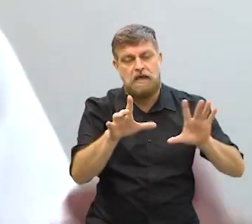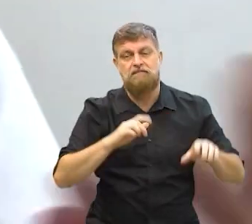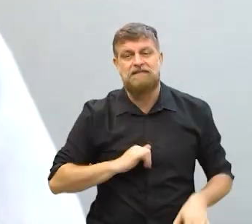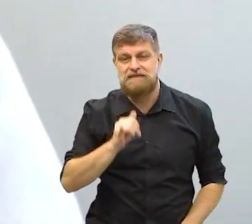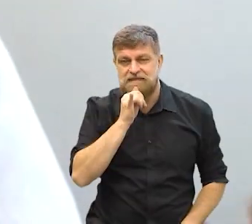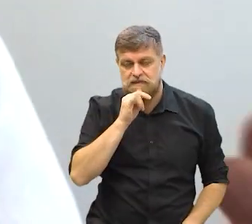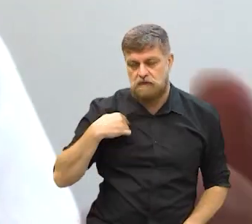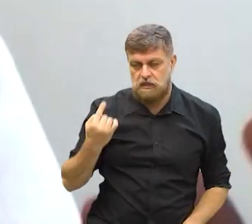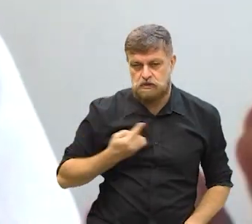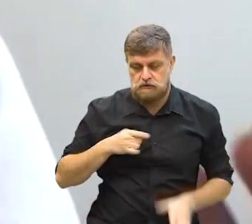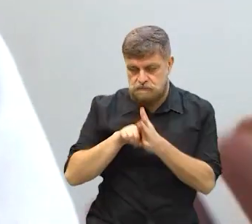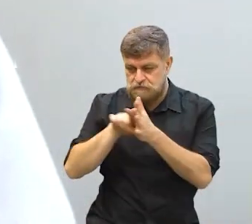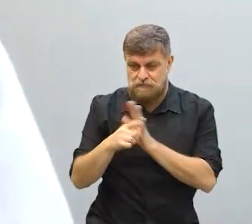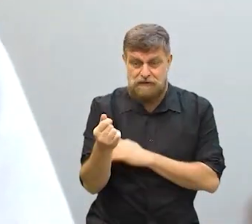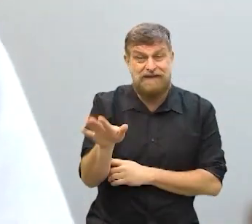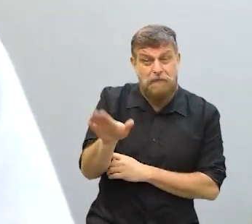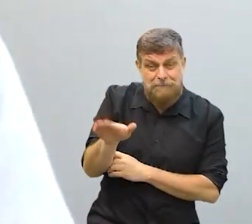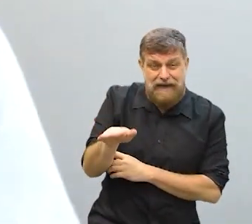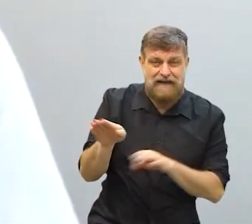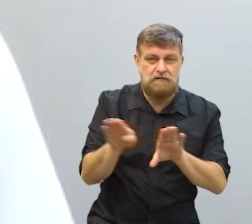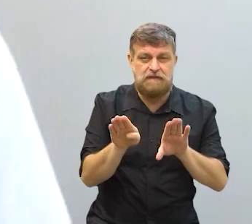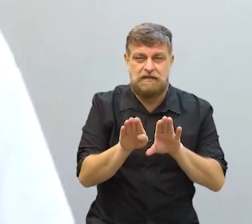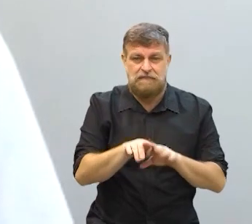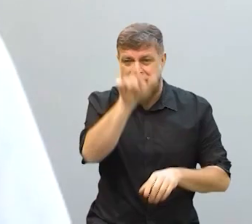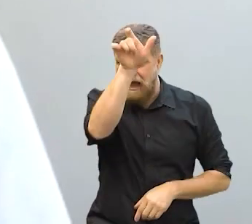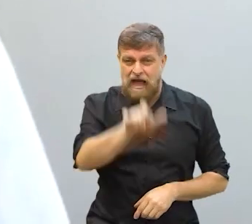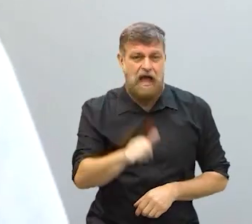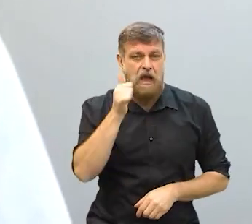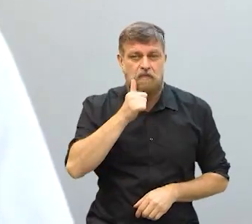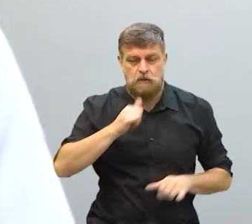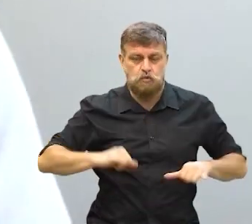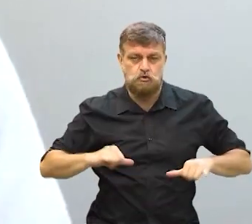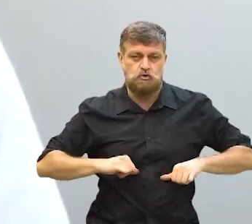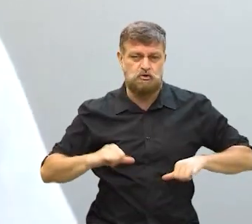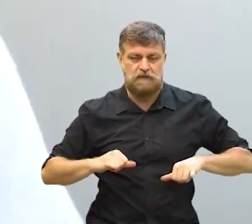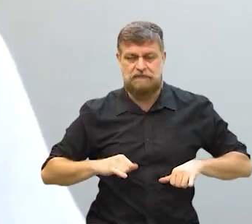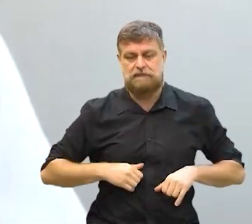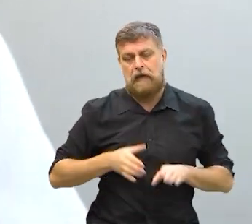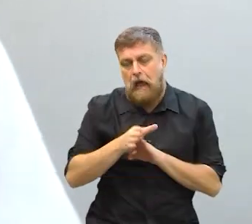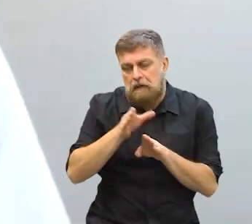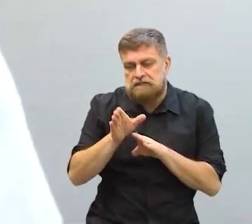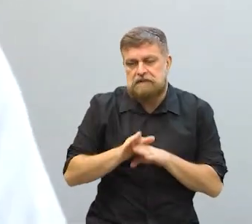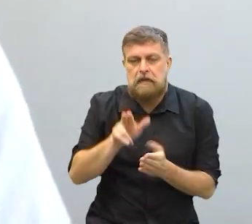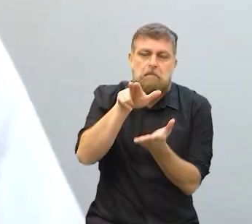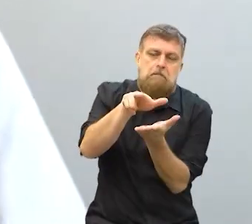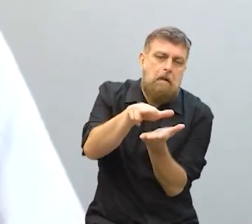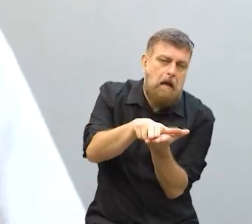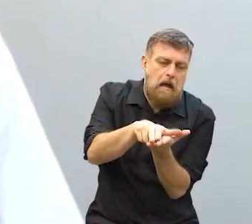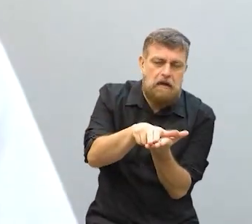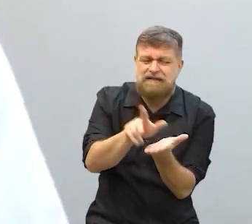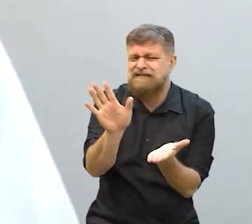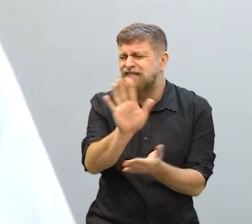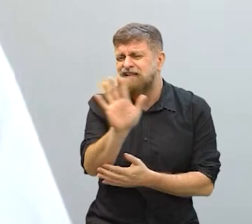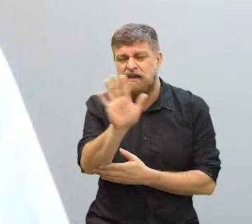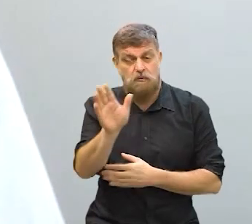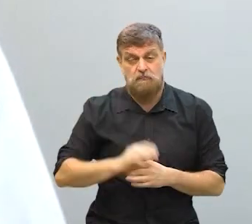eu tenho um exame, a gente alia um exame de baixo custo a um exame que ele não é invasivo na mulher ao ponto de eu ter que recomendar que essa paciente fique